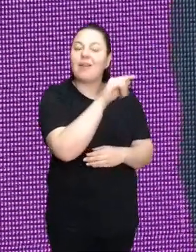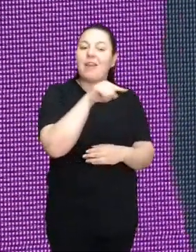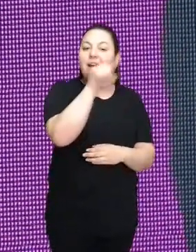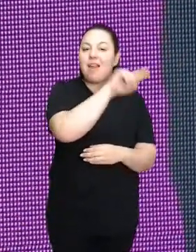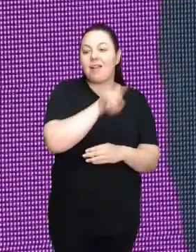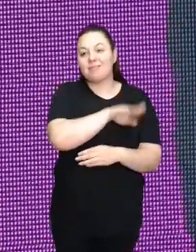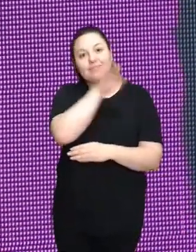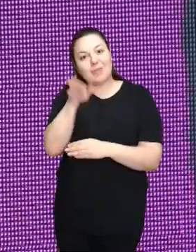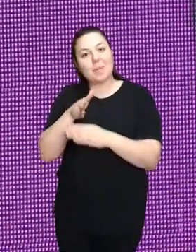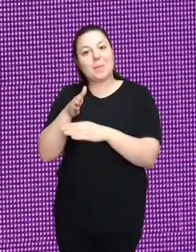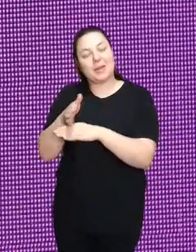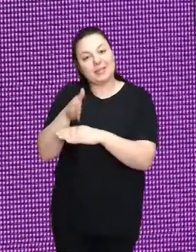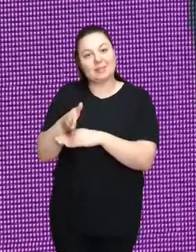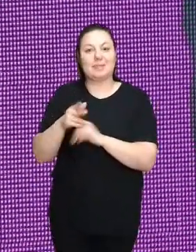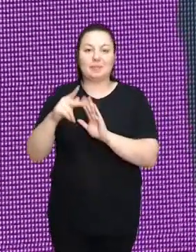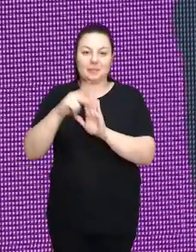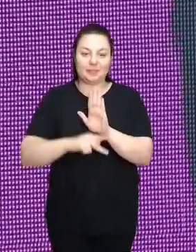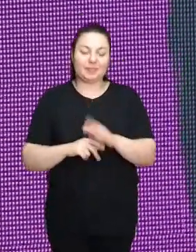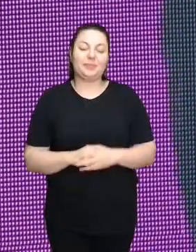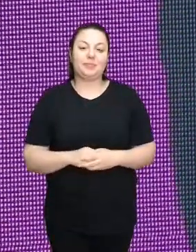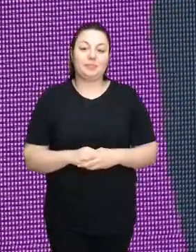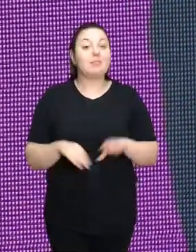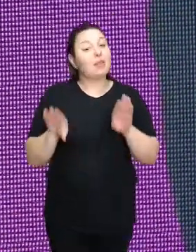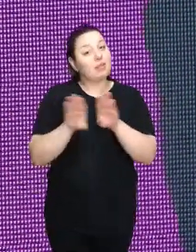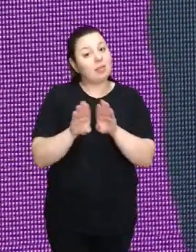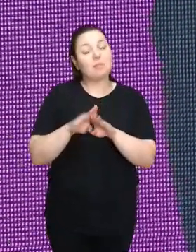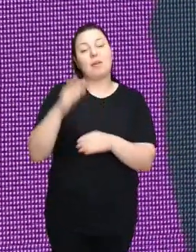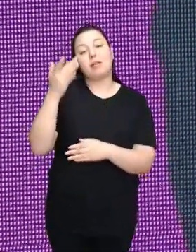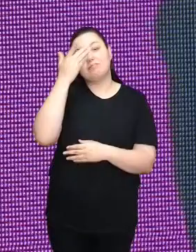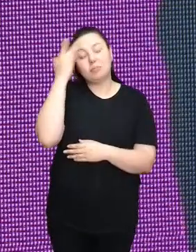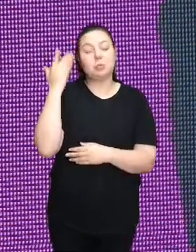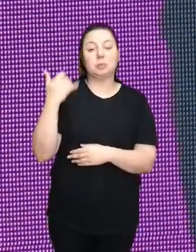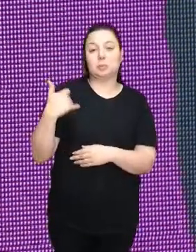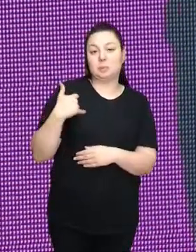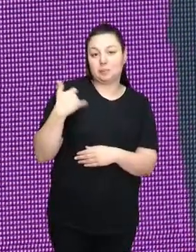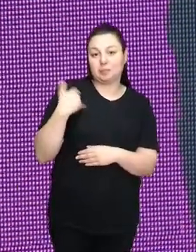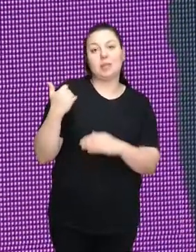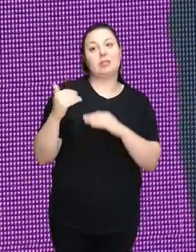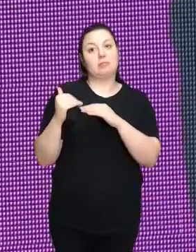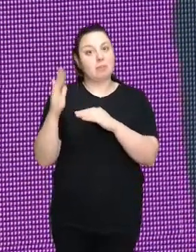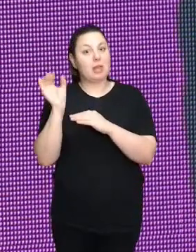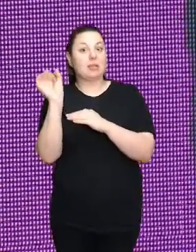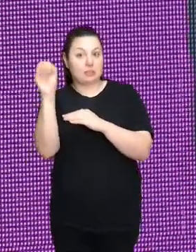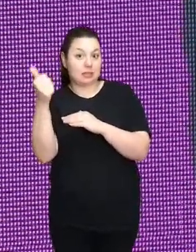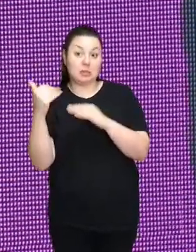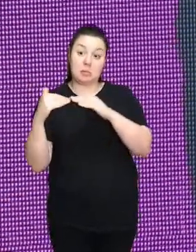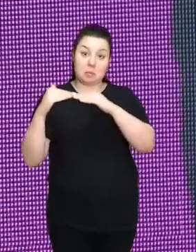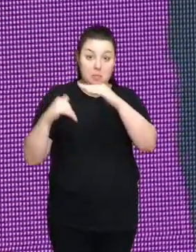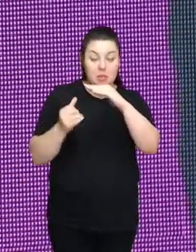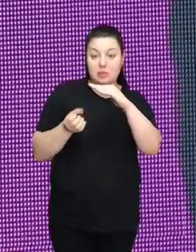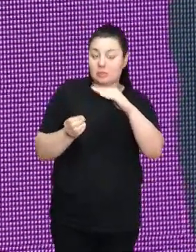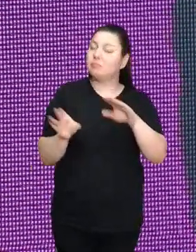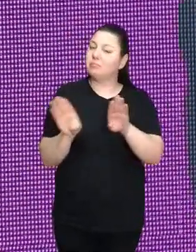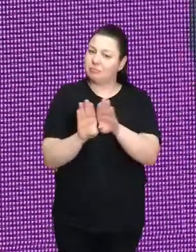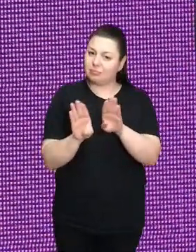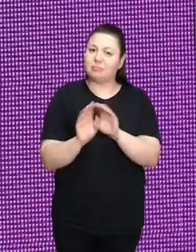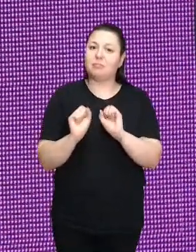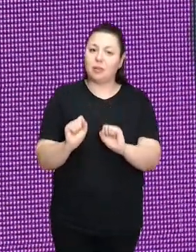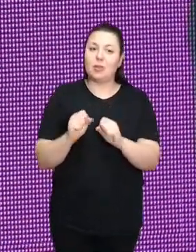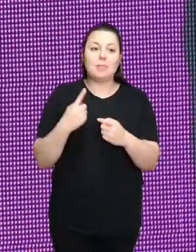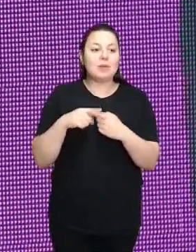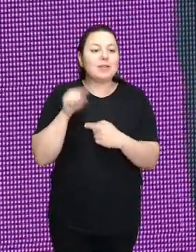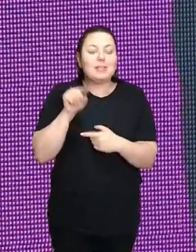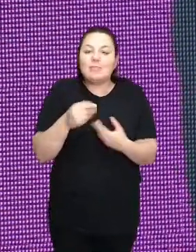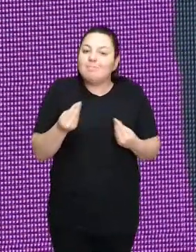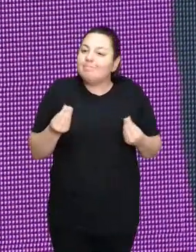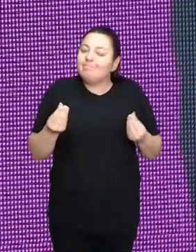também, quem é menor de 60 anos que quiser aprender com uma senhora acima de 60, isso é muito rico, gente. É feito por vó, é